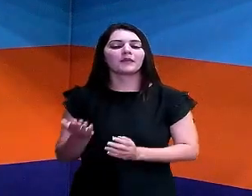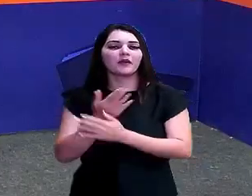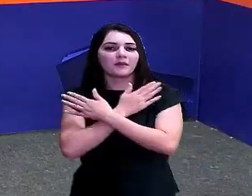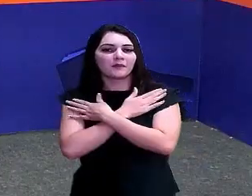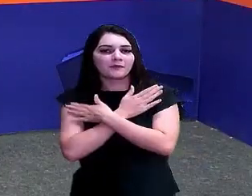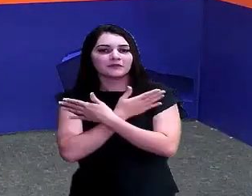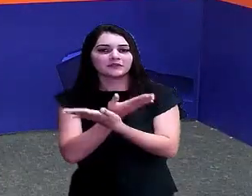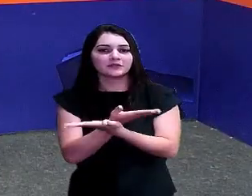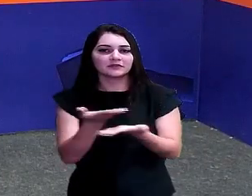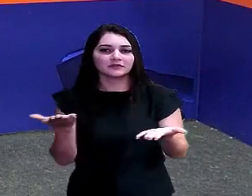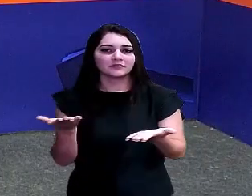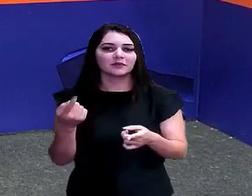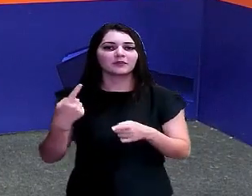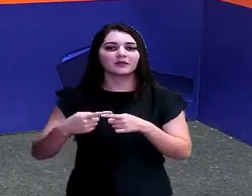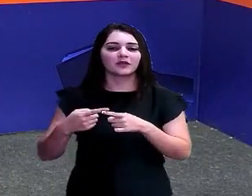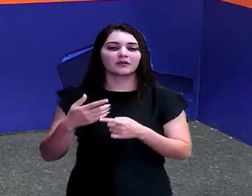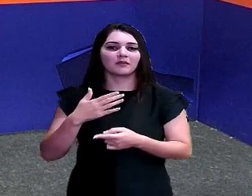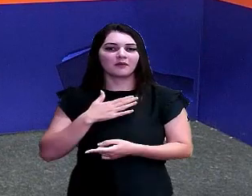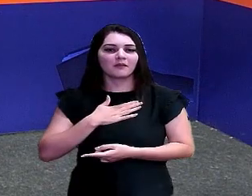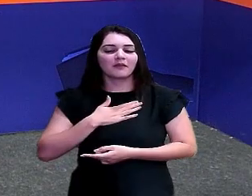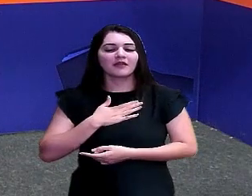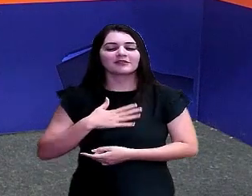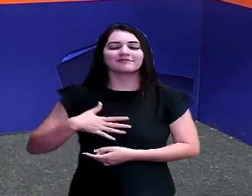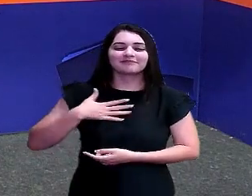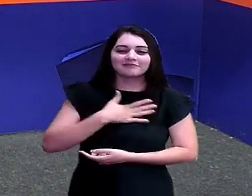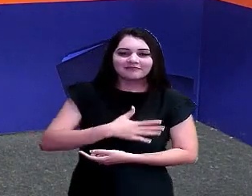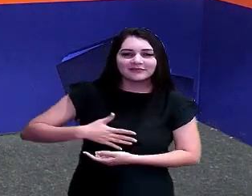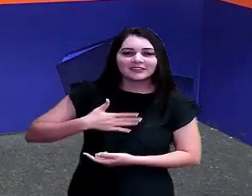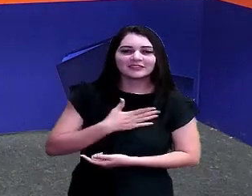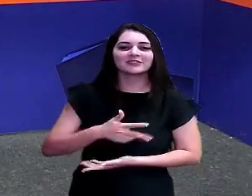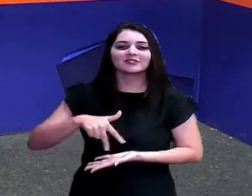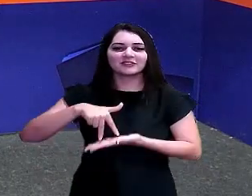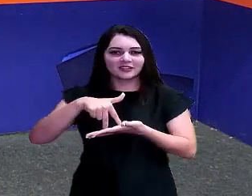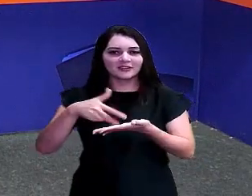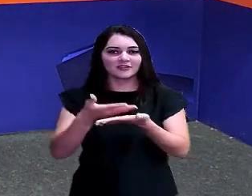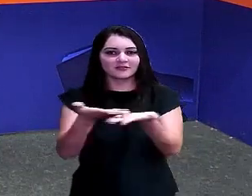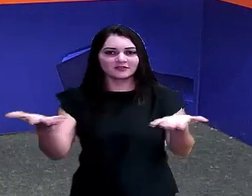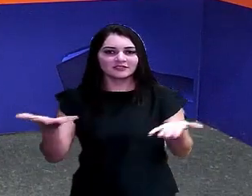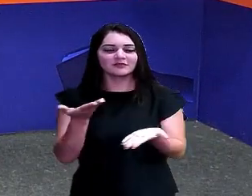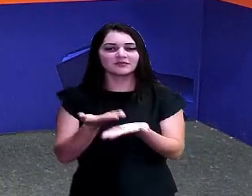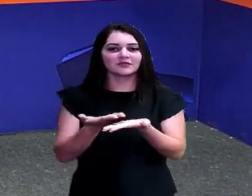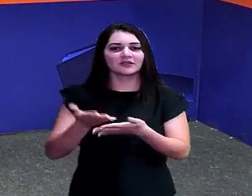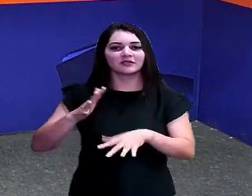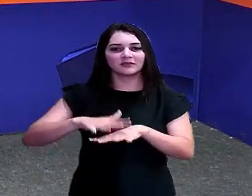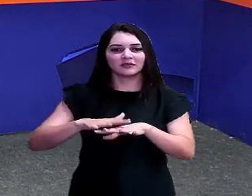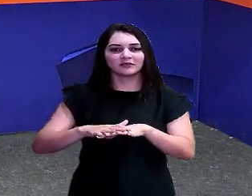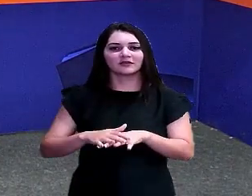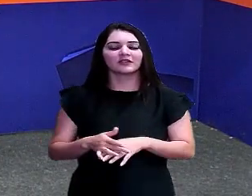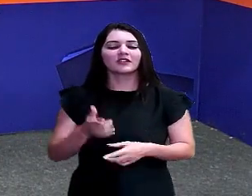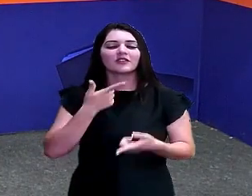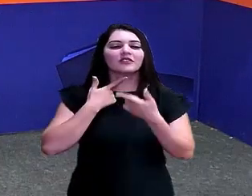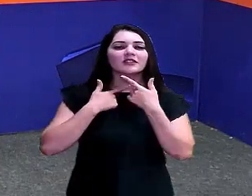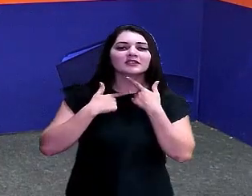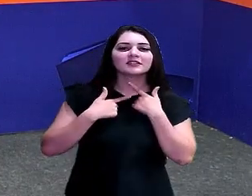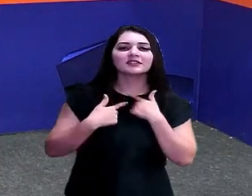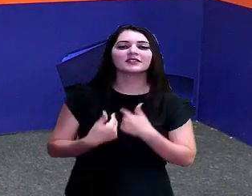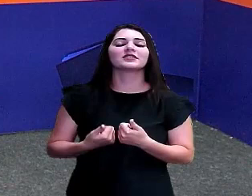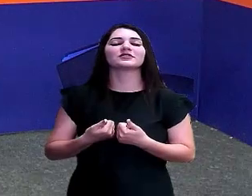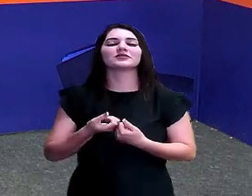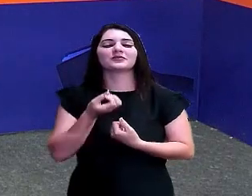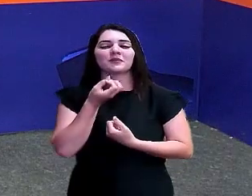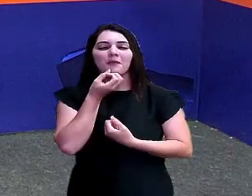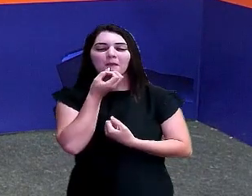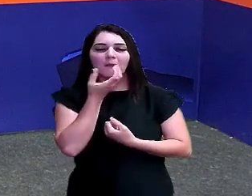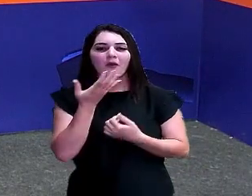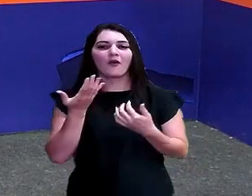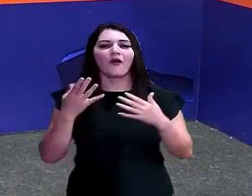abraço para você, porque para mim é sempre uma grande satisfação estar aqui com vocês para as aulas de matemática. E eu desejo um excelente